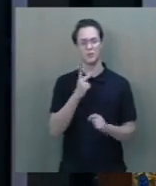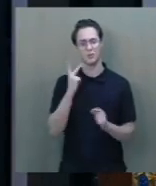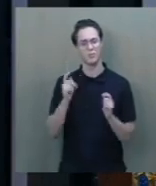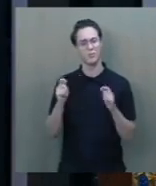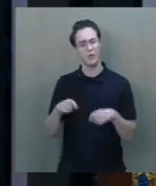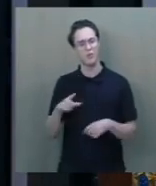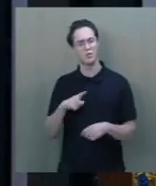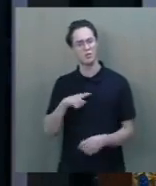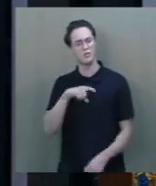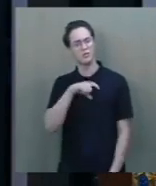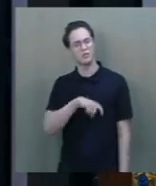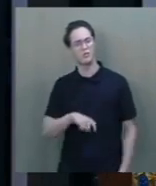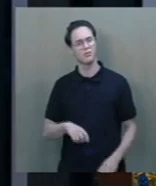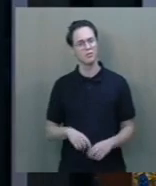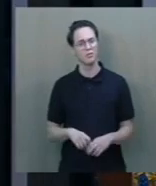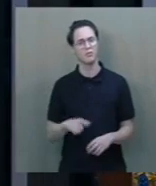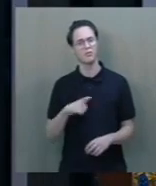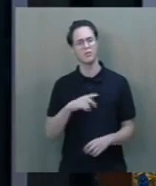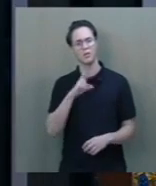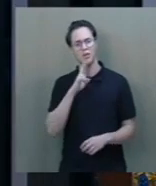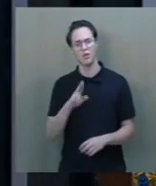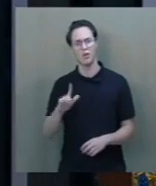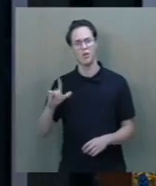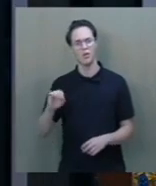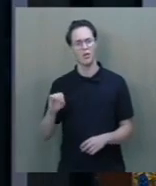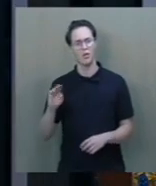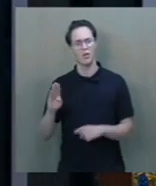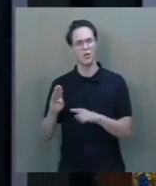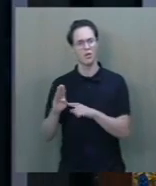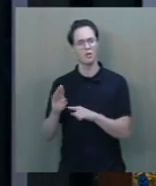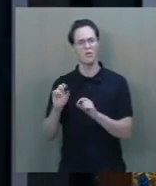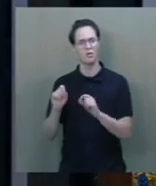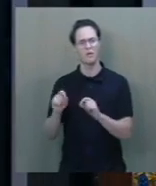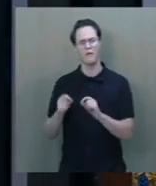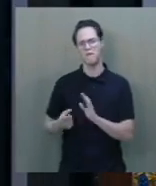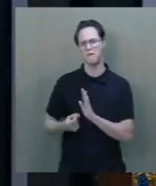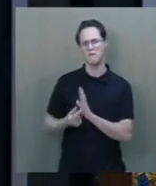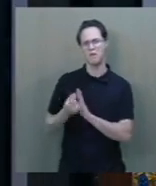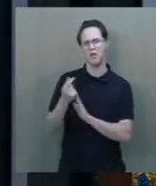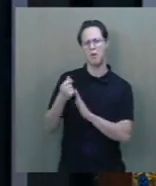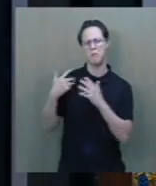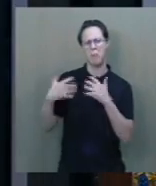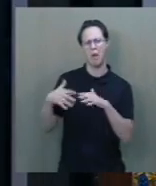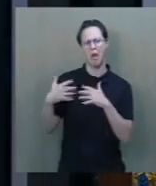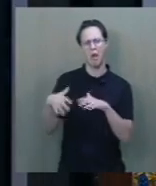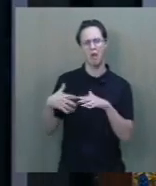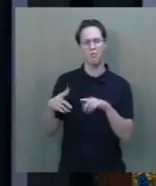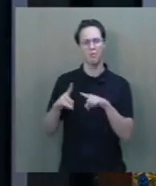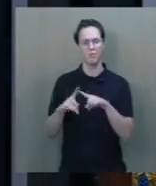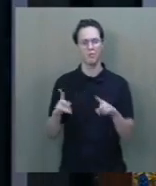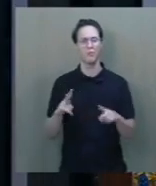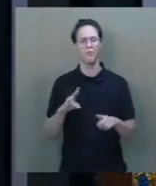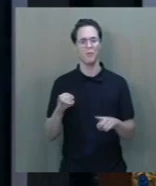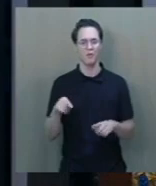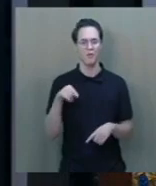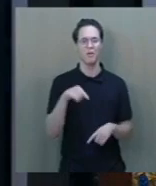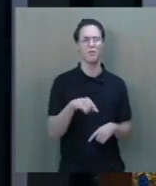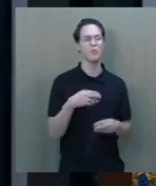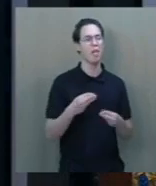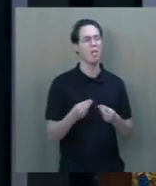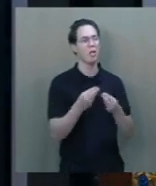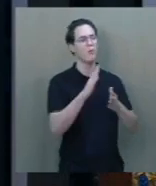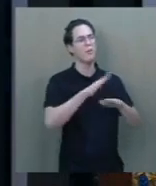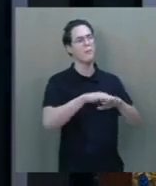de motorista, atendendo um lobby nocivo que encarece, mas vai ficar aqui tramitando na casa e eu entrego a